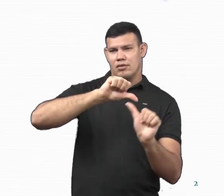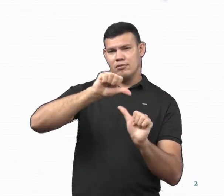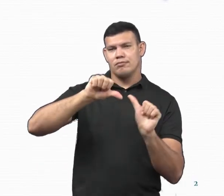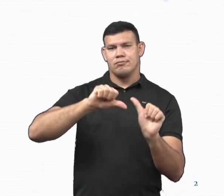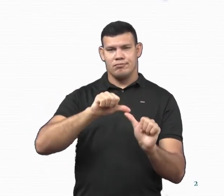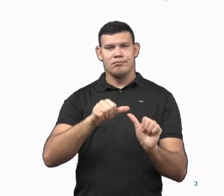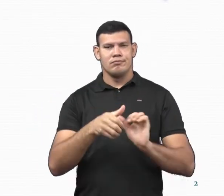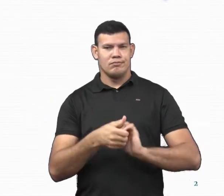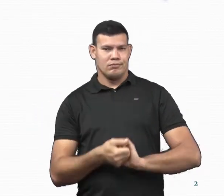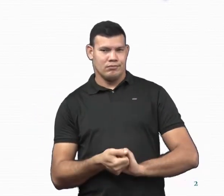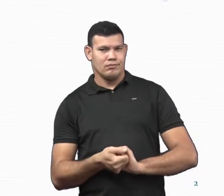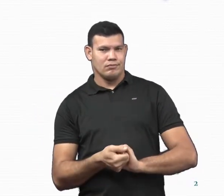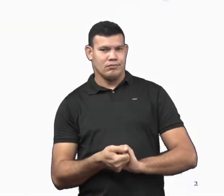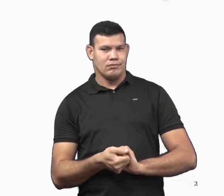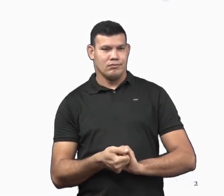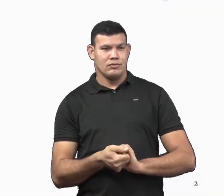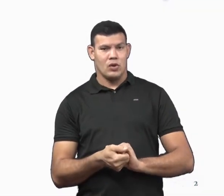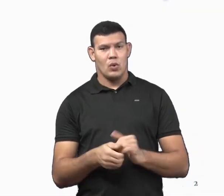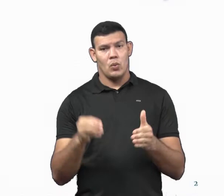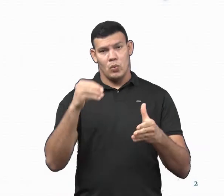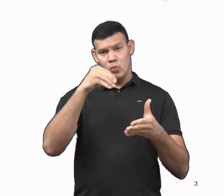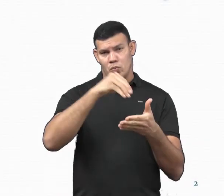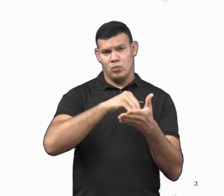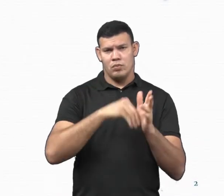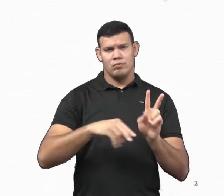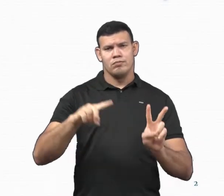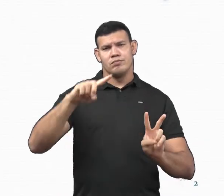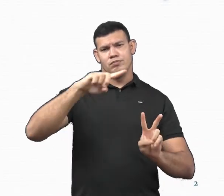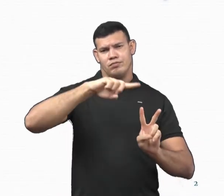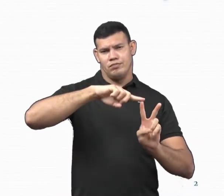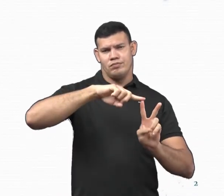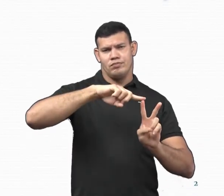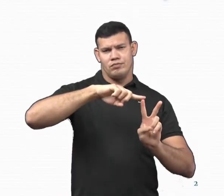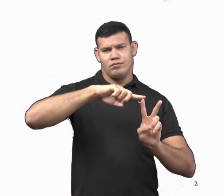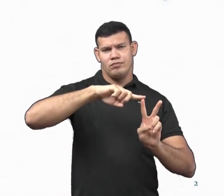radical. Vai ficar assim, E agora eu posso